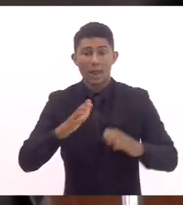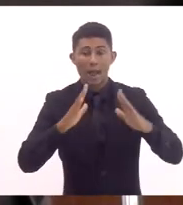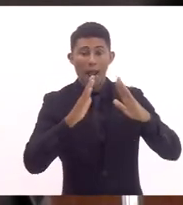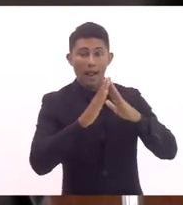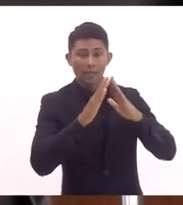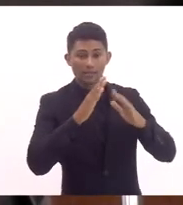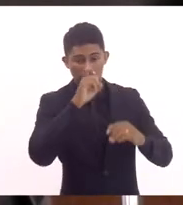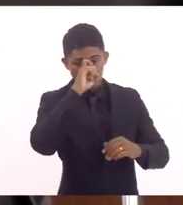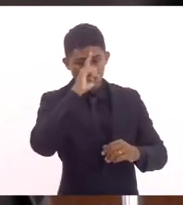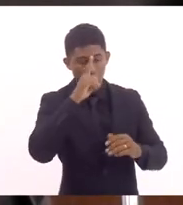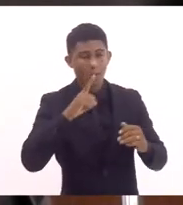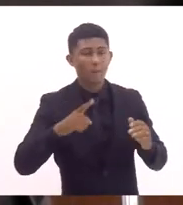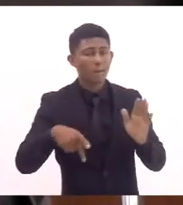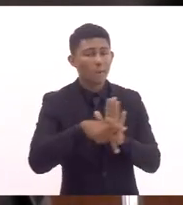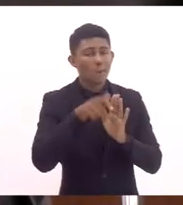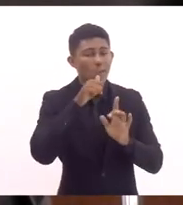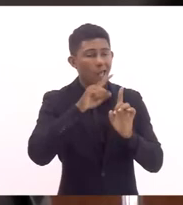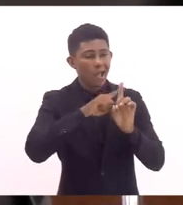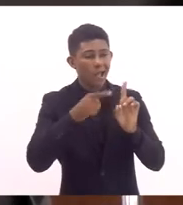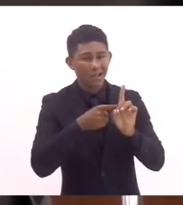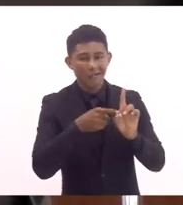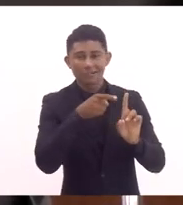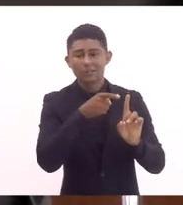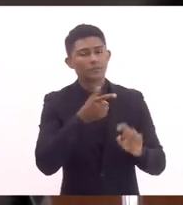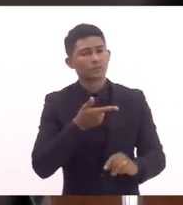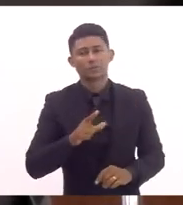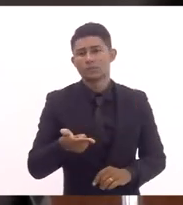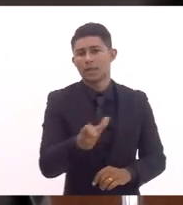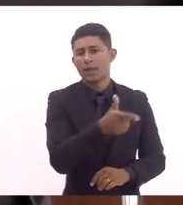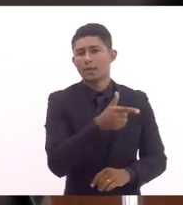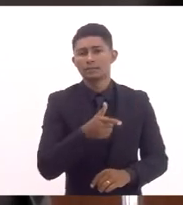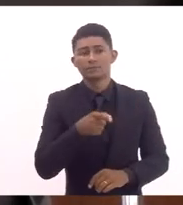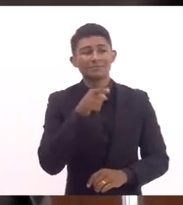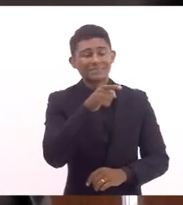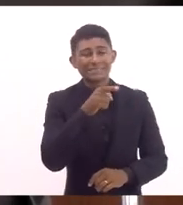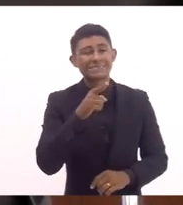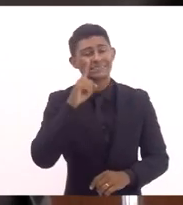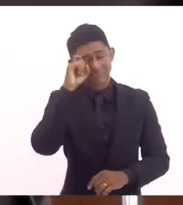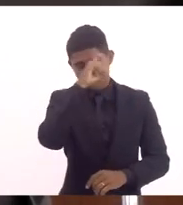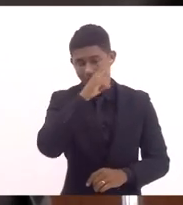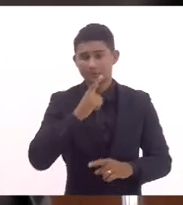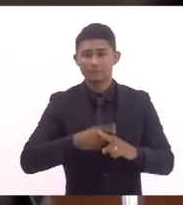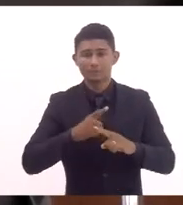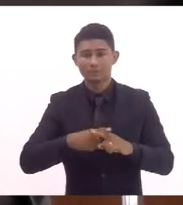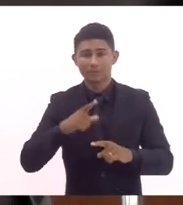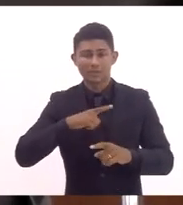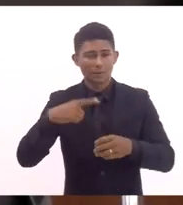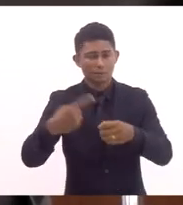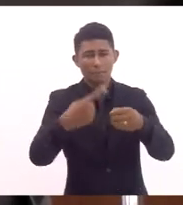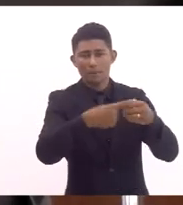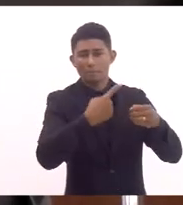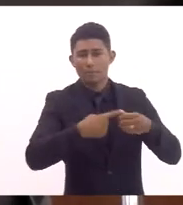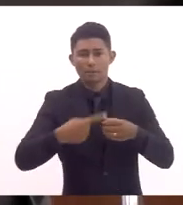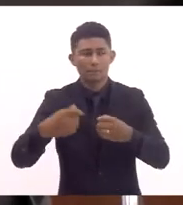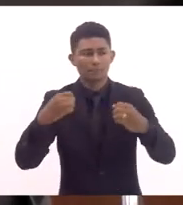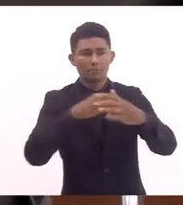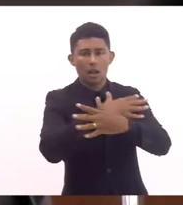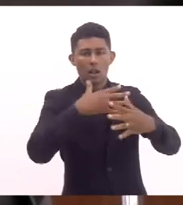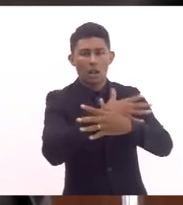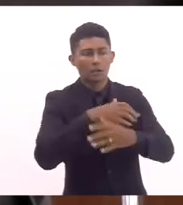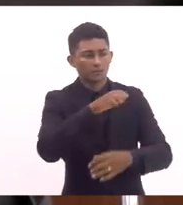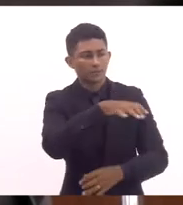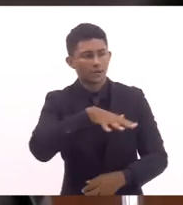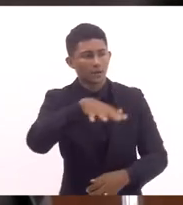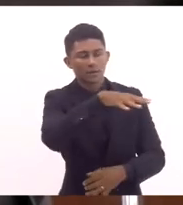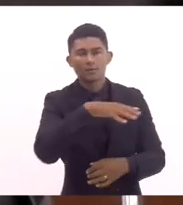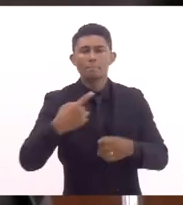né e isso deixa o ambiente é muito precisado são mais de 12 municípios só não me engano né dentro dessa